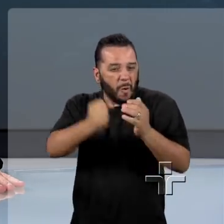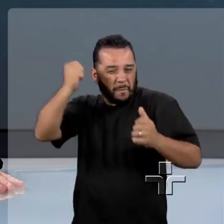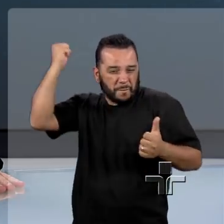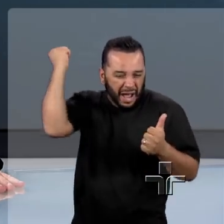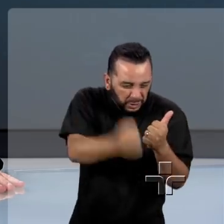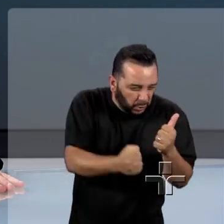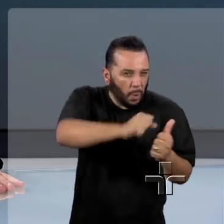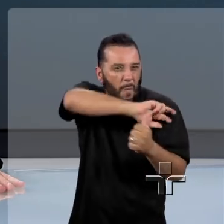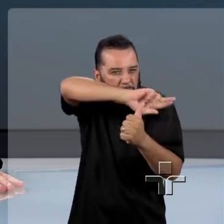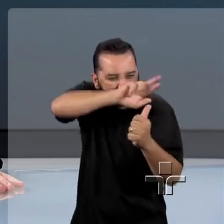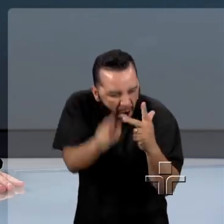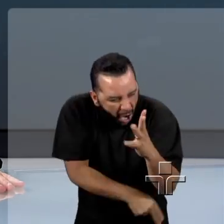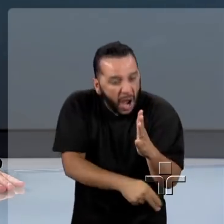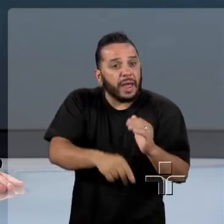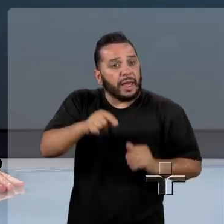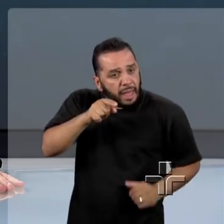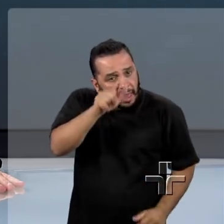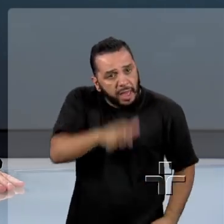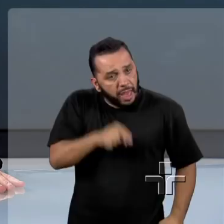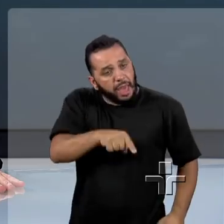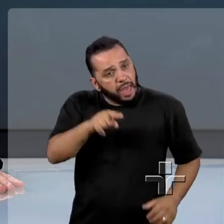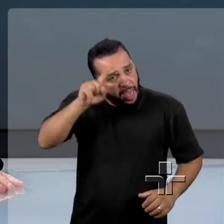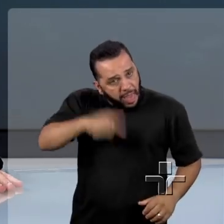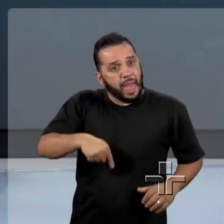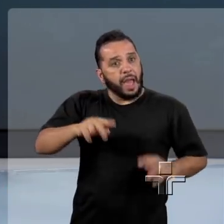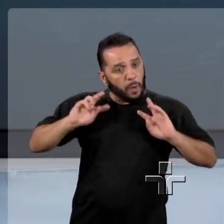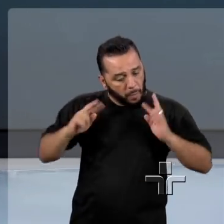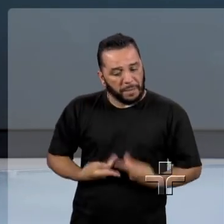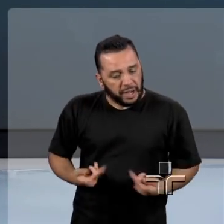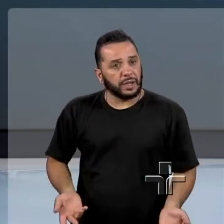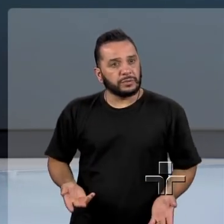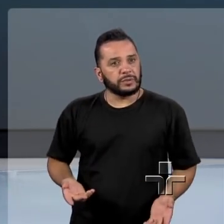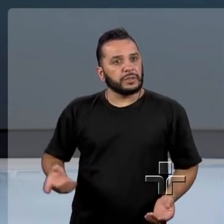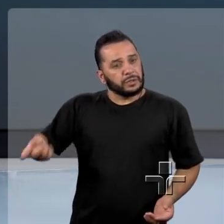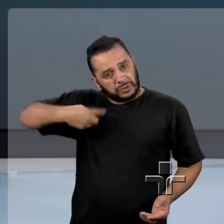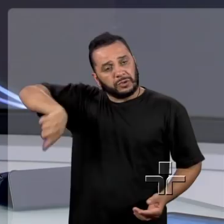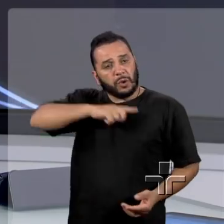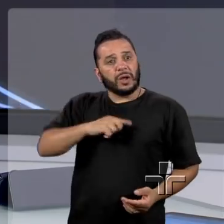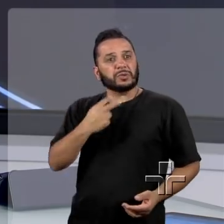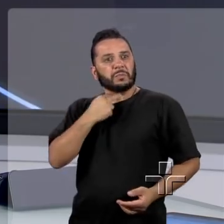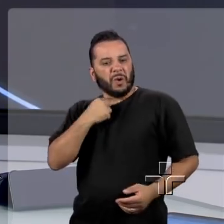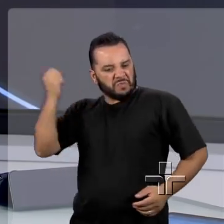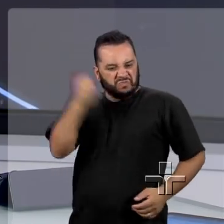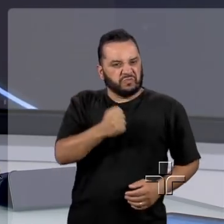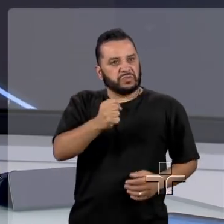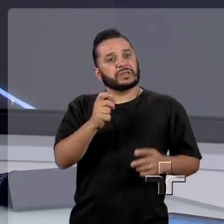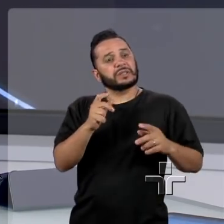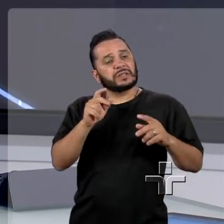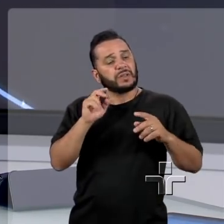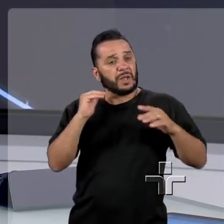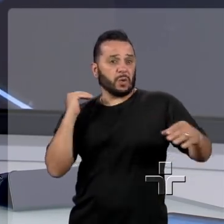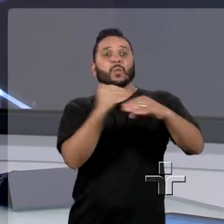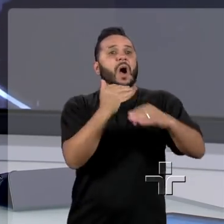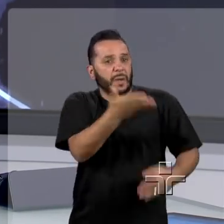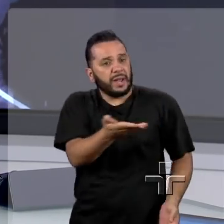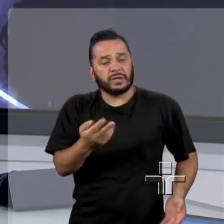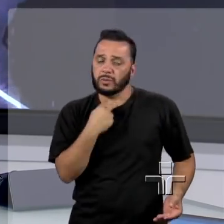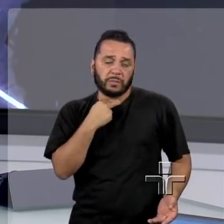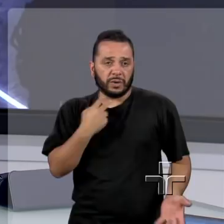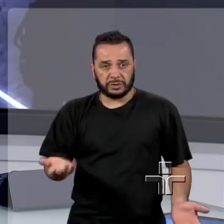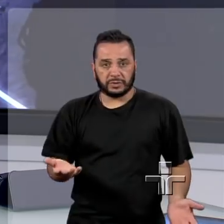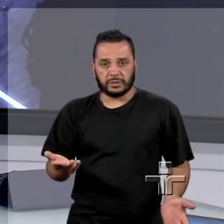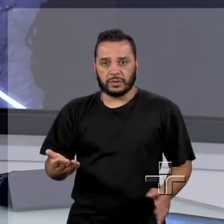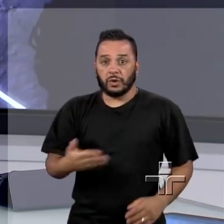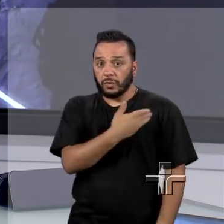nos igualamos na barbárie. Nós não podemos ser bárbaros e o Estado não pode ser bárbaro. E veja em instantes, governador eleito de